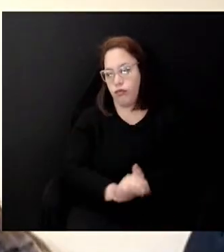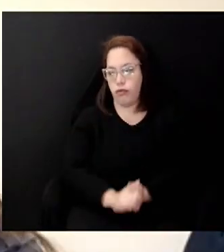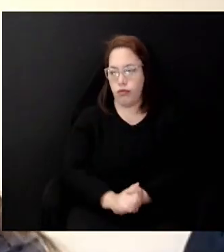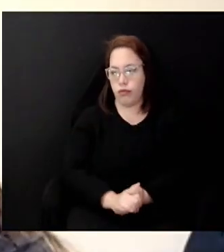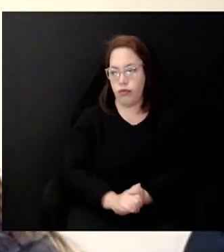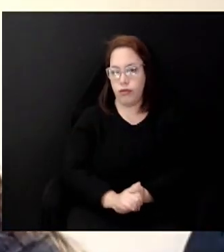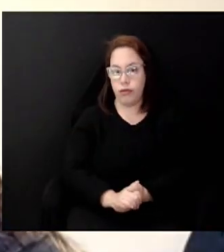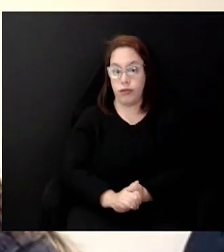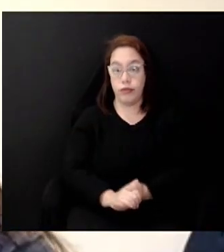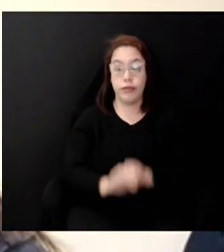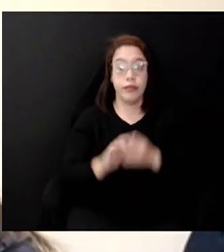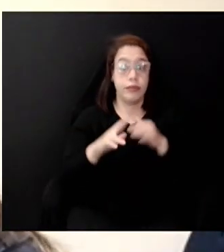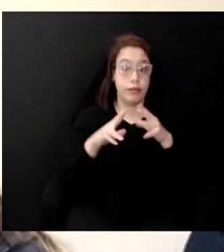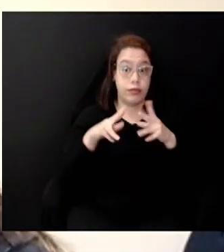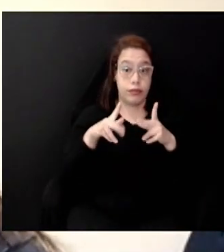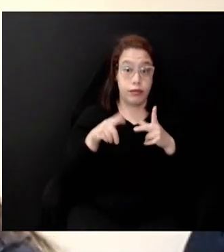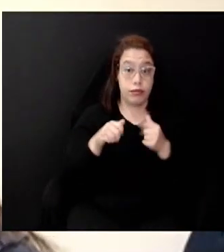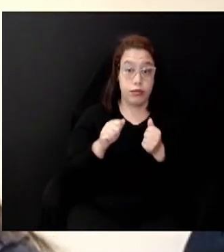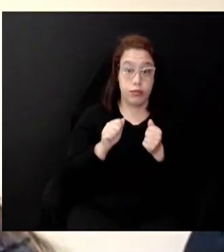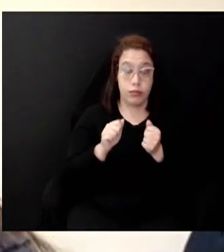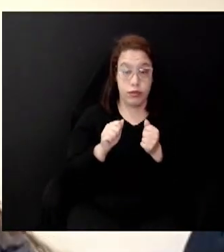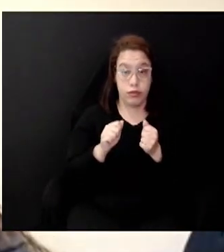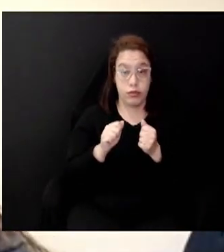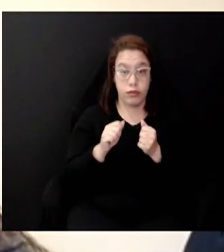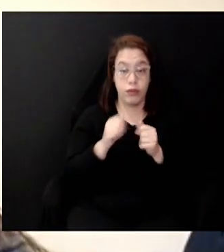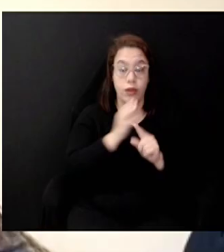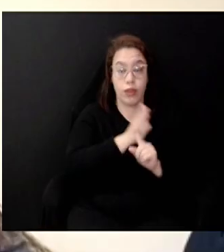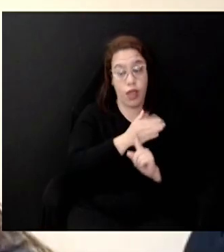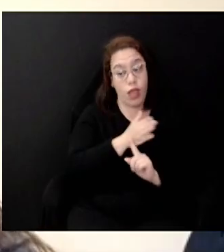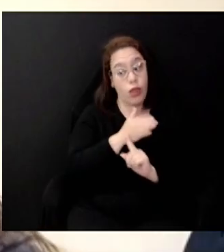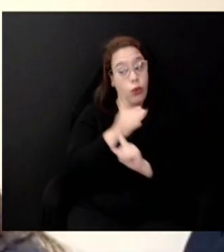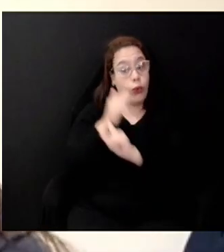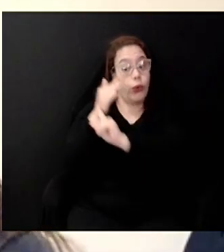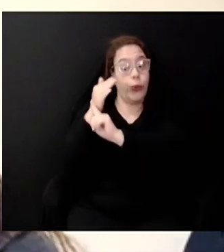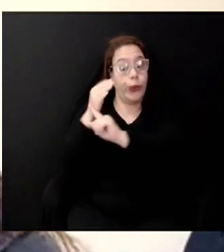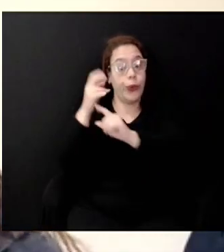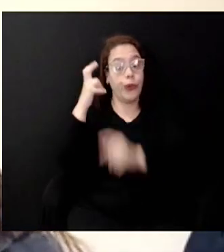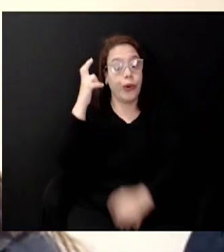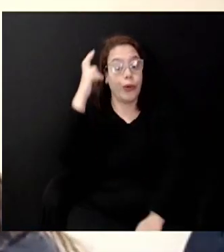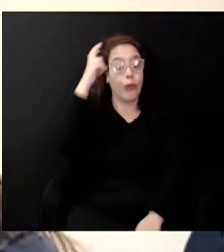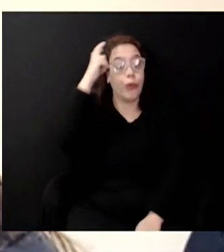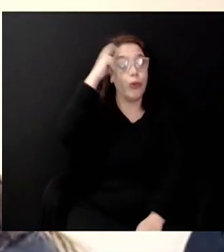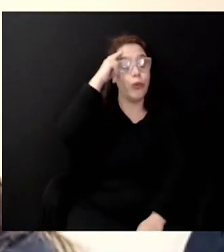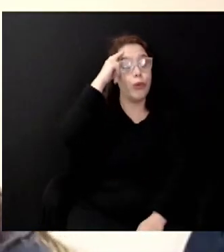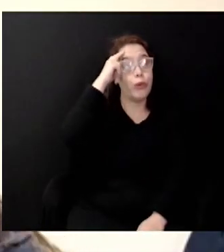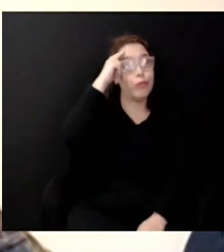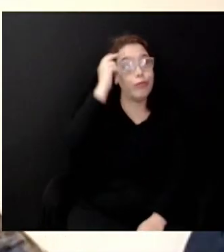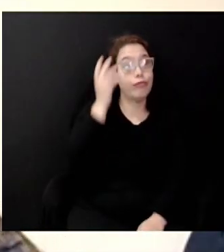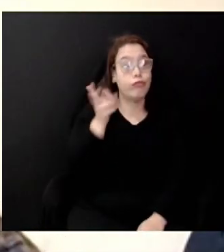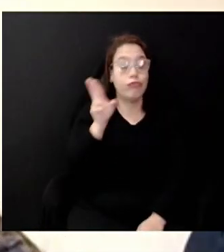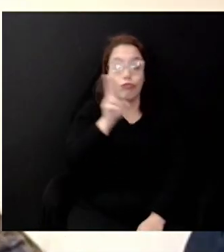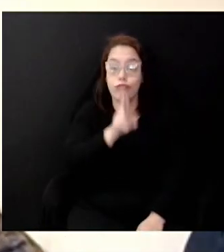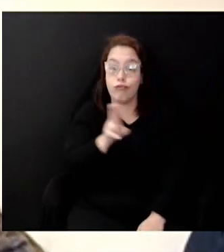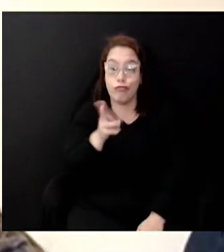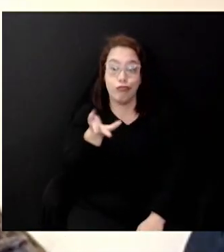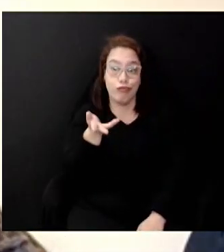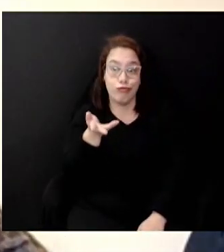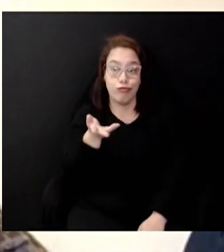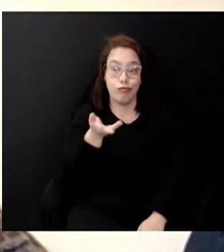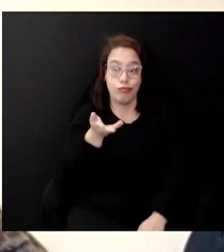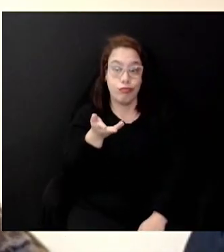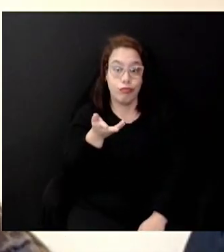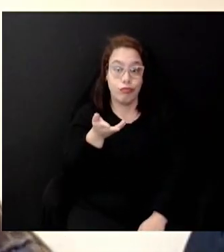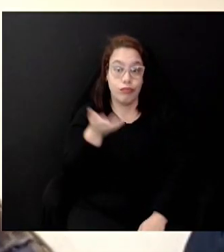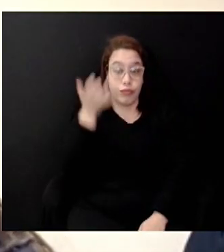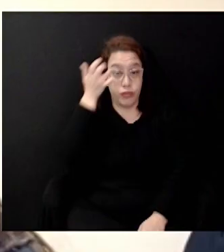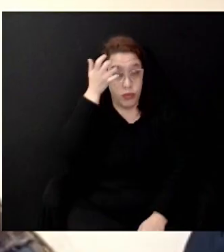isso, tem toda a questão da tecnologia, da cultura. Praticamente o mundo funciona com isso hoje,